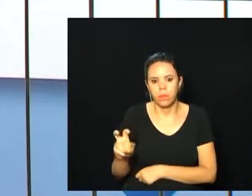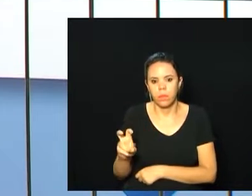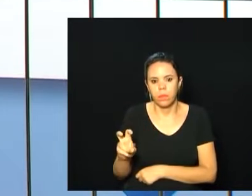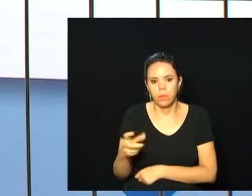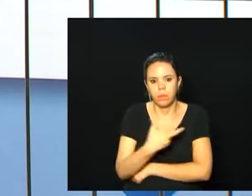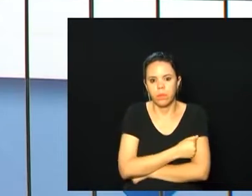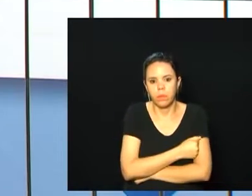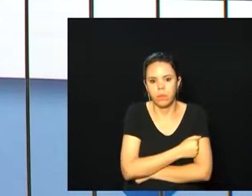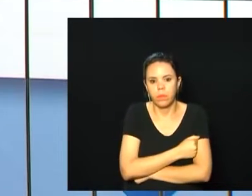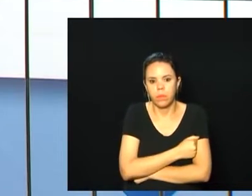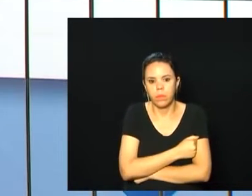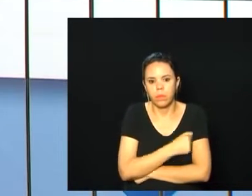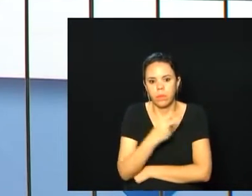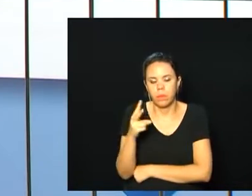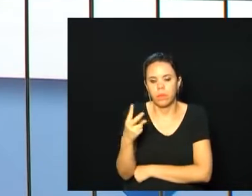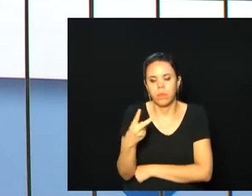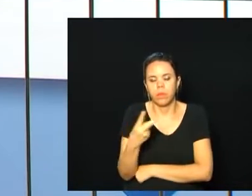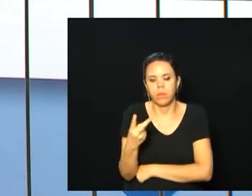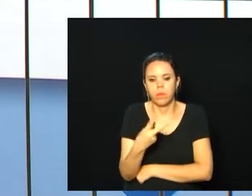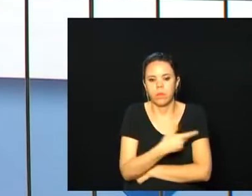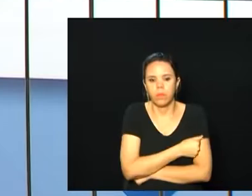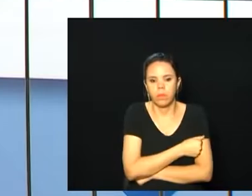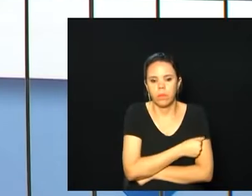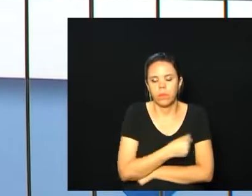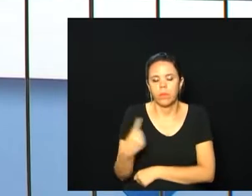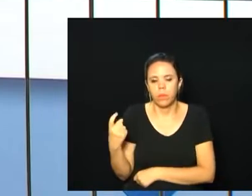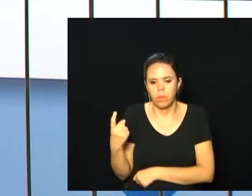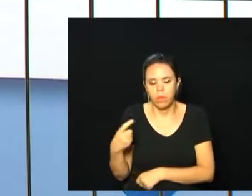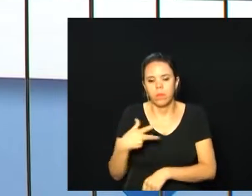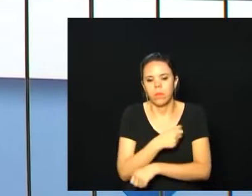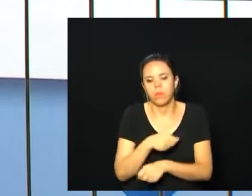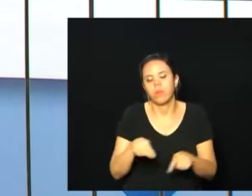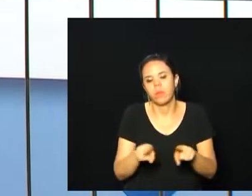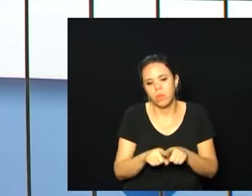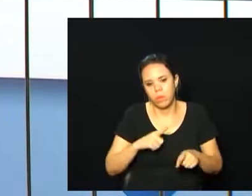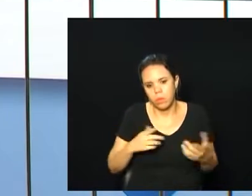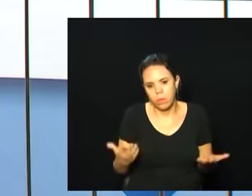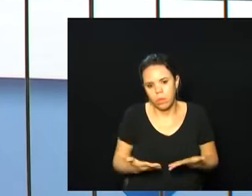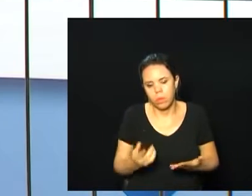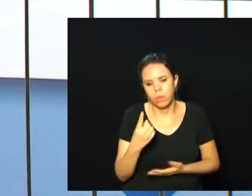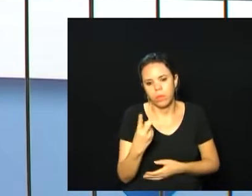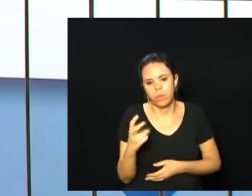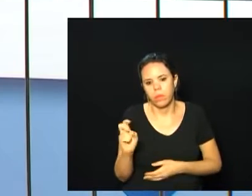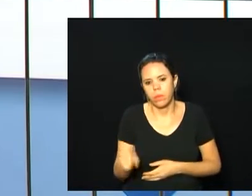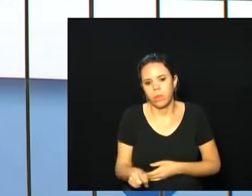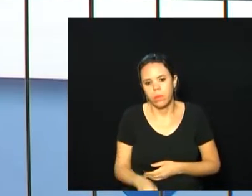891.935 aplicações de segundas doses e de vacina de dose única. E temos agora